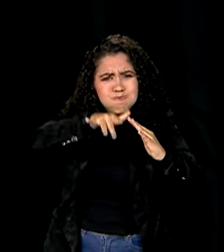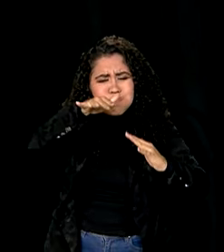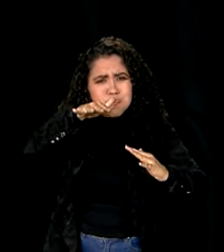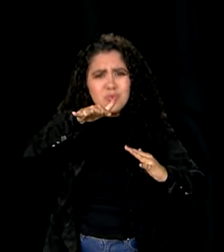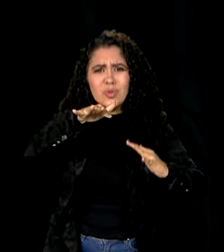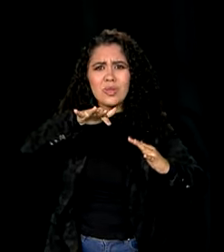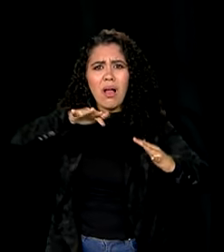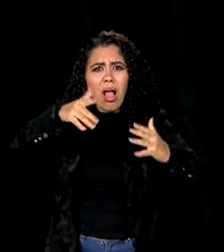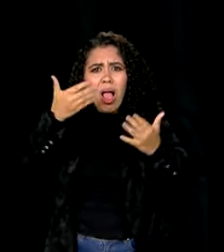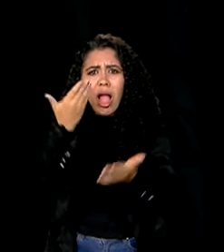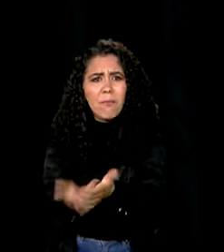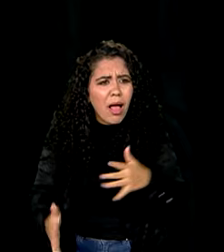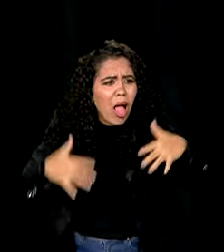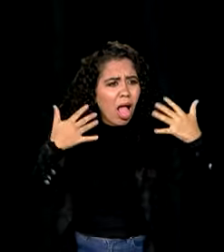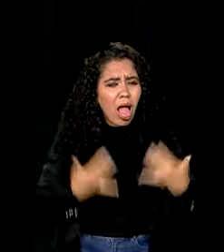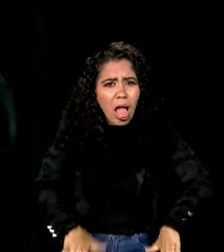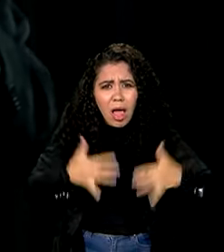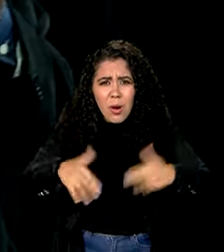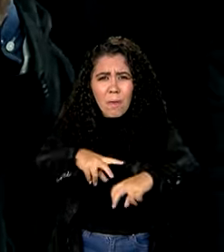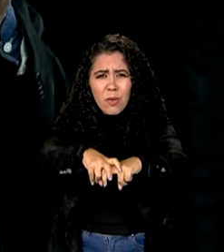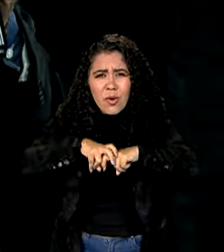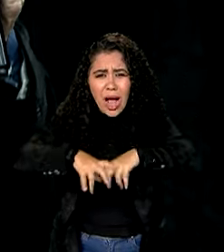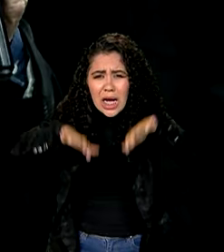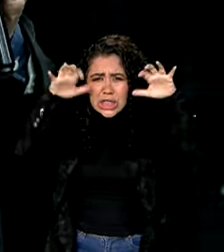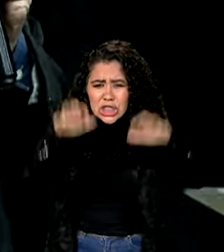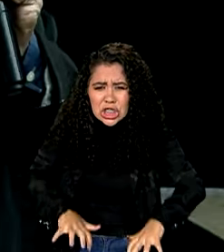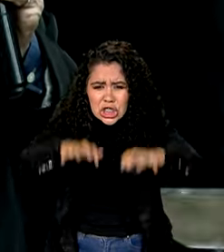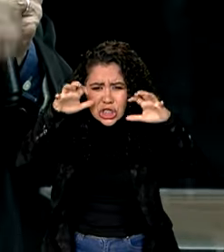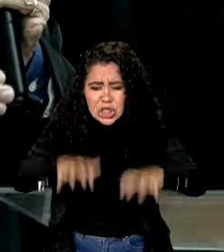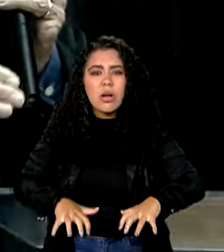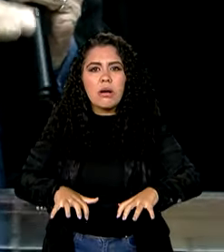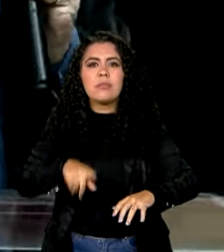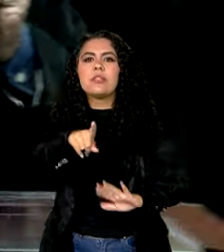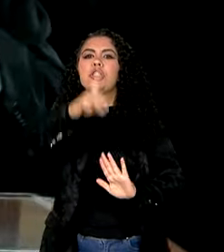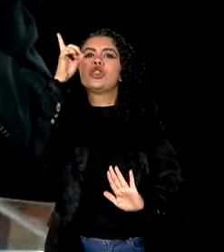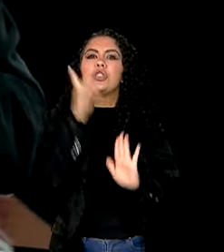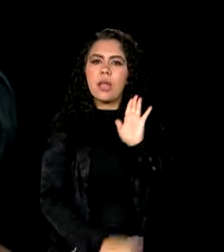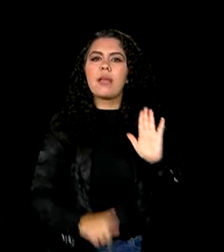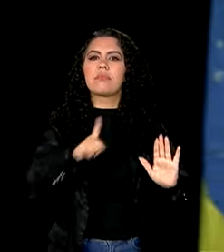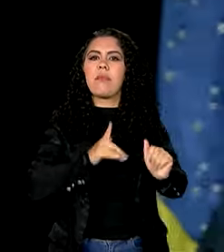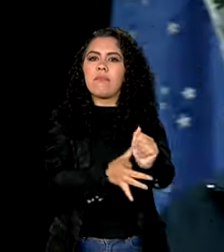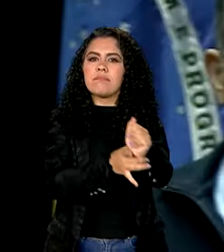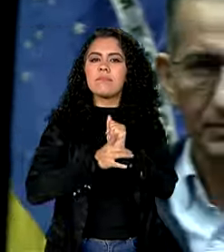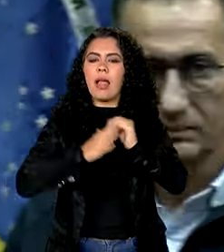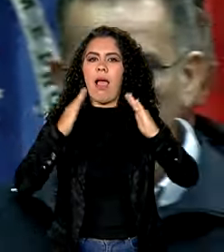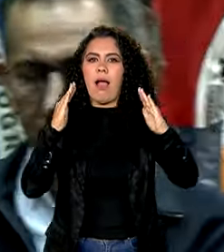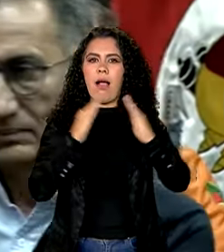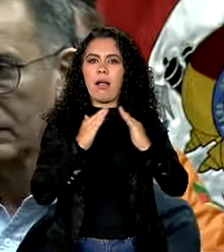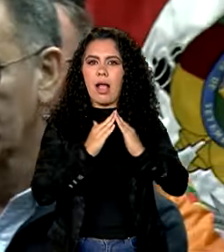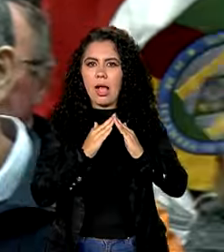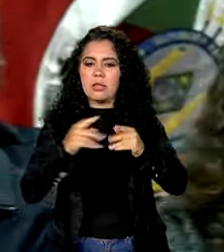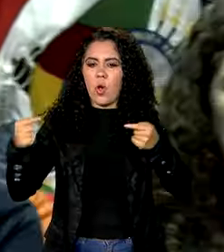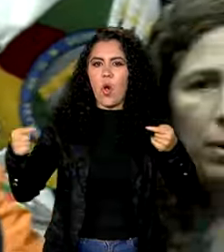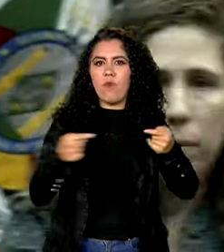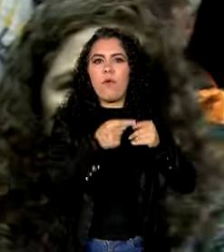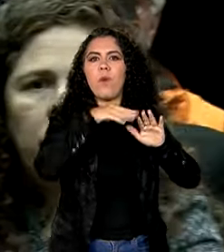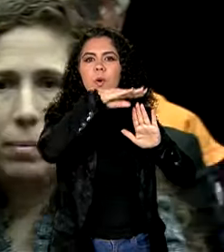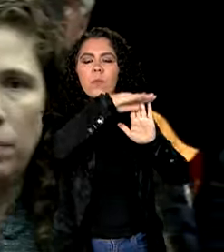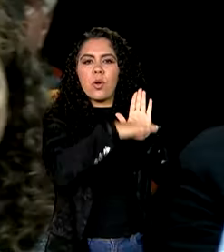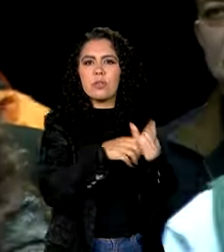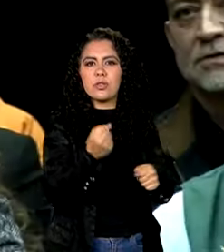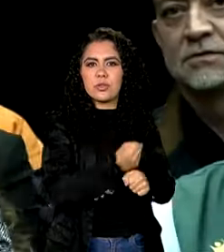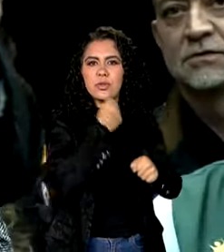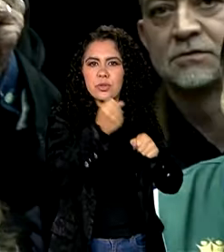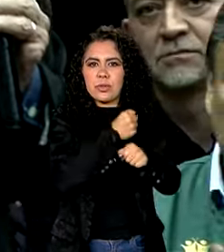dessa coisa que aconteceu aqui, vai ter o direito de ter uma casa no padrão do Minha Casa Minha